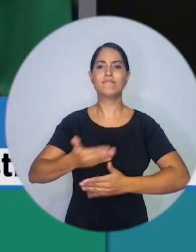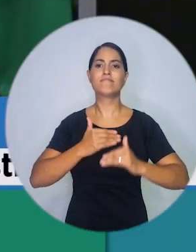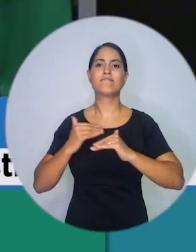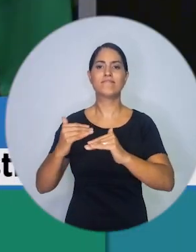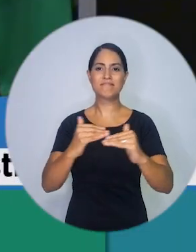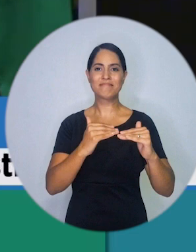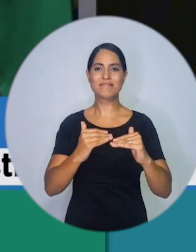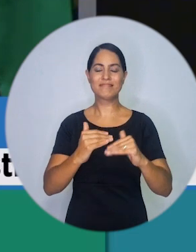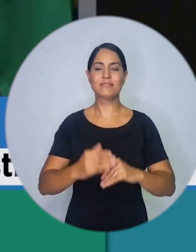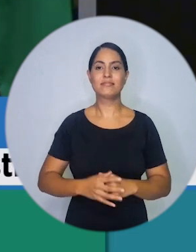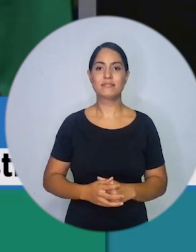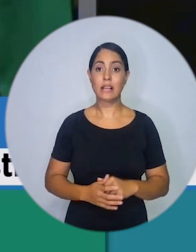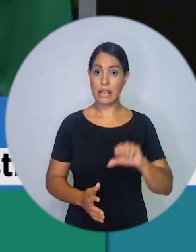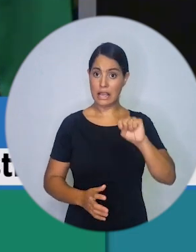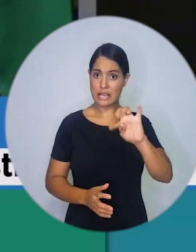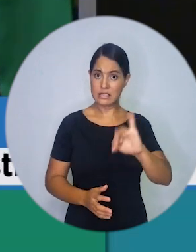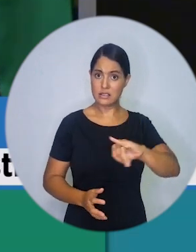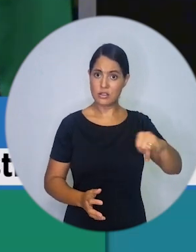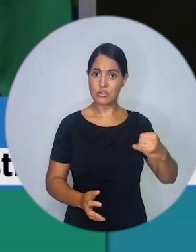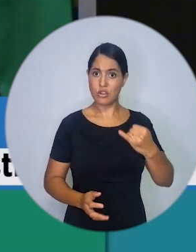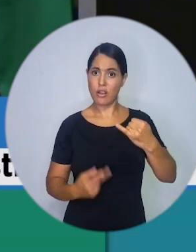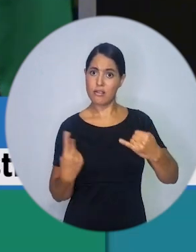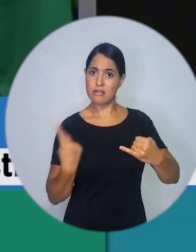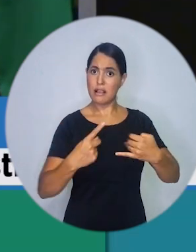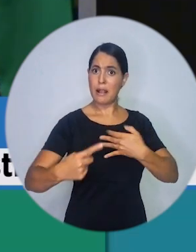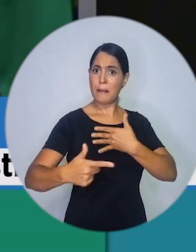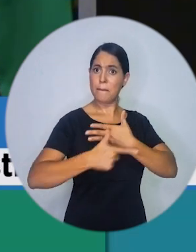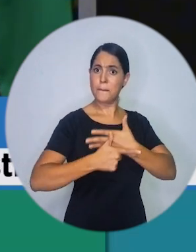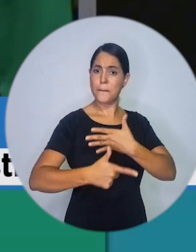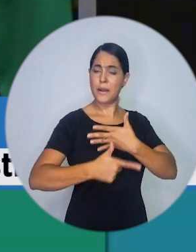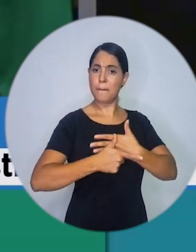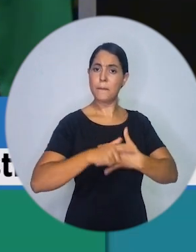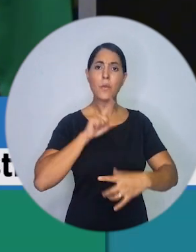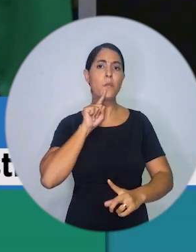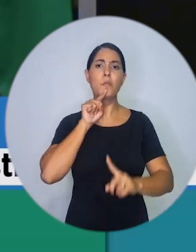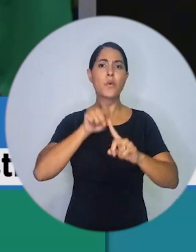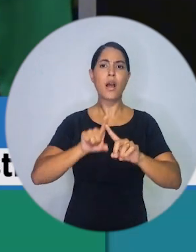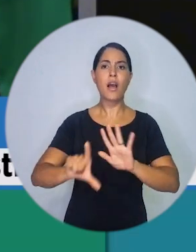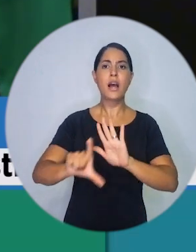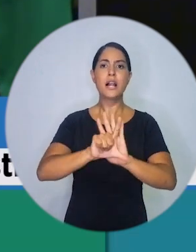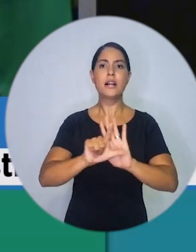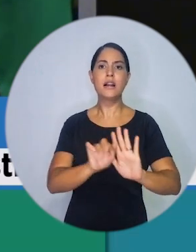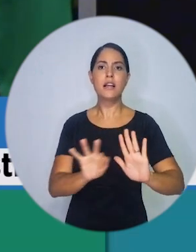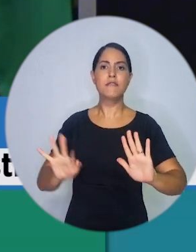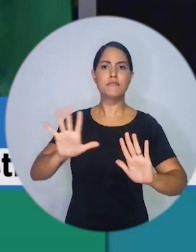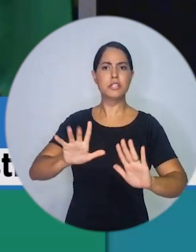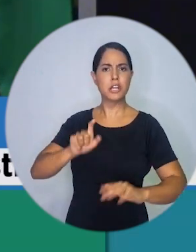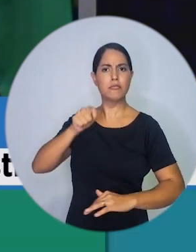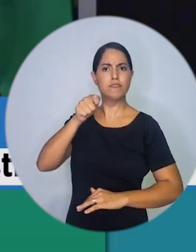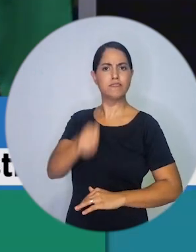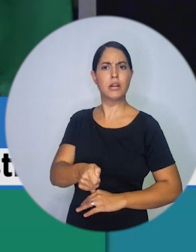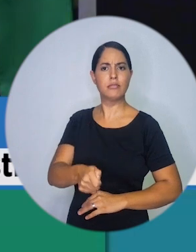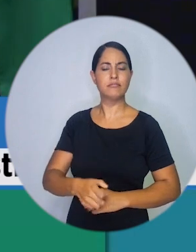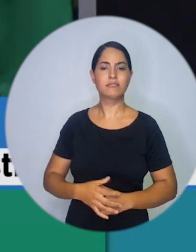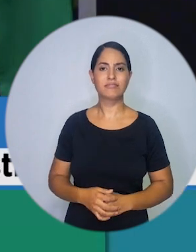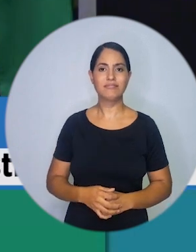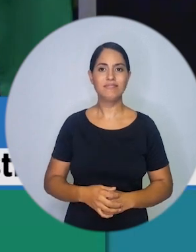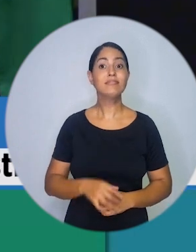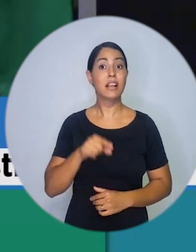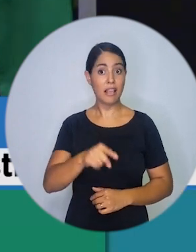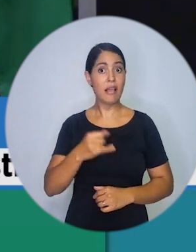equânime. E o STJ, em seu imprescindível papel de unificador da aplicação da lei federal, tem